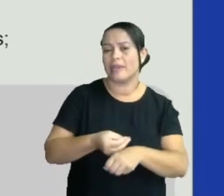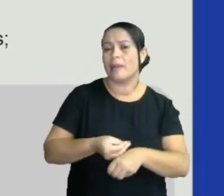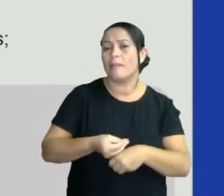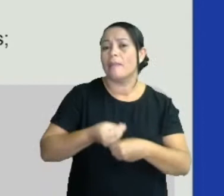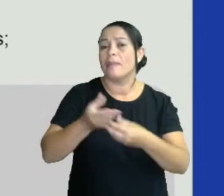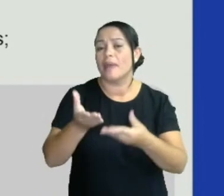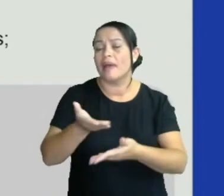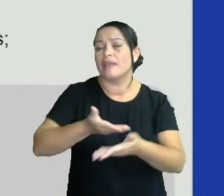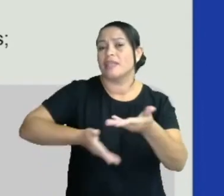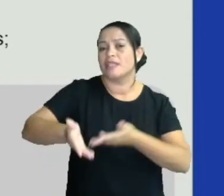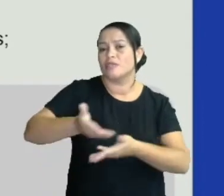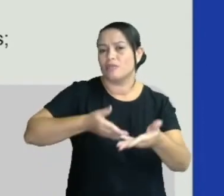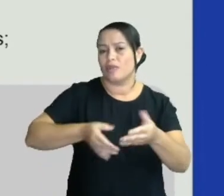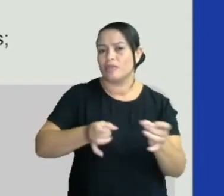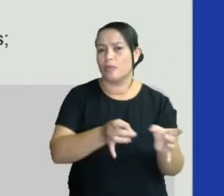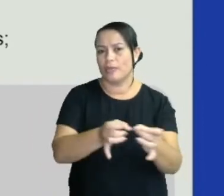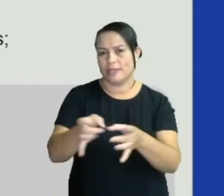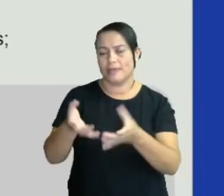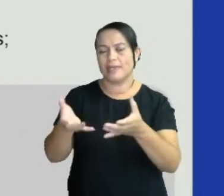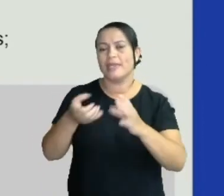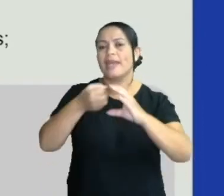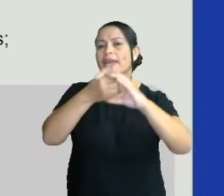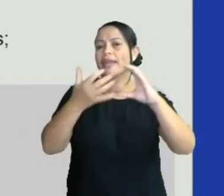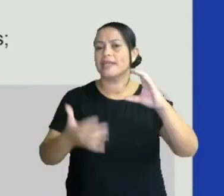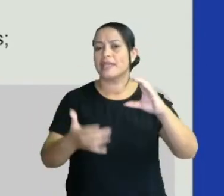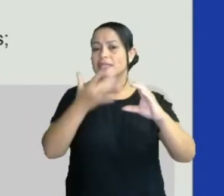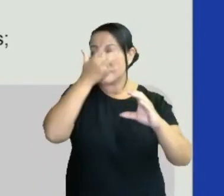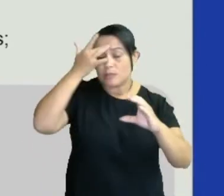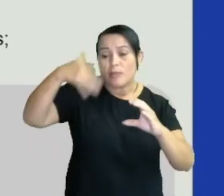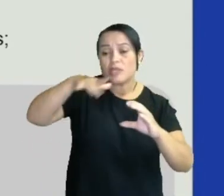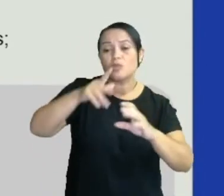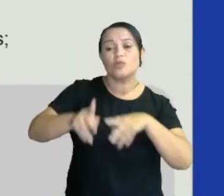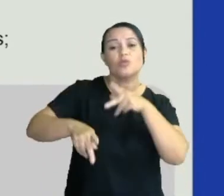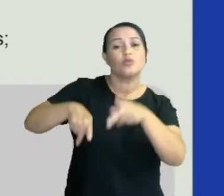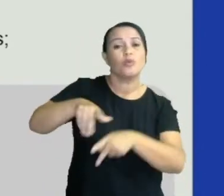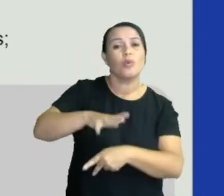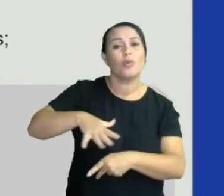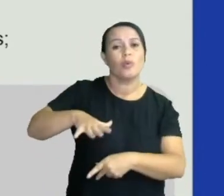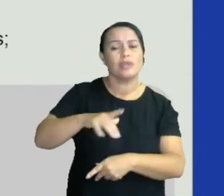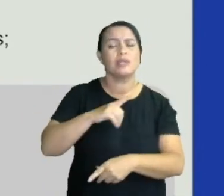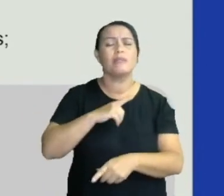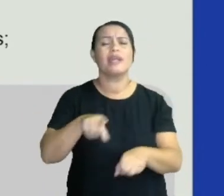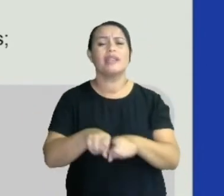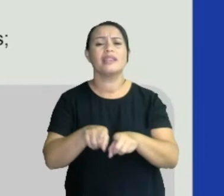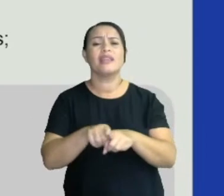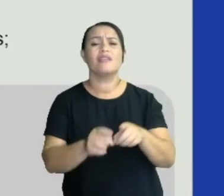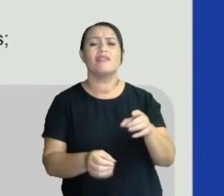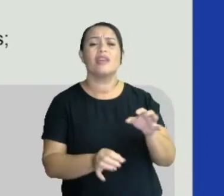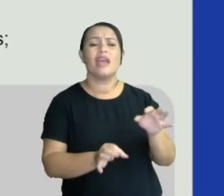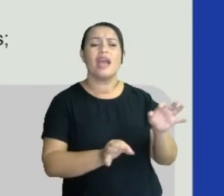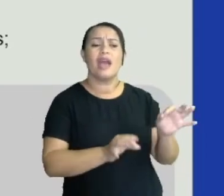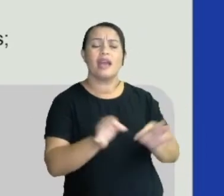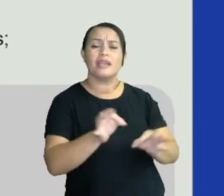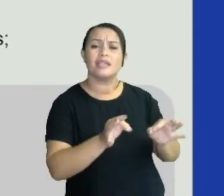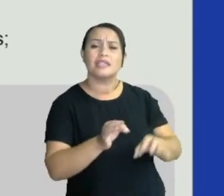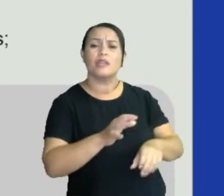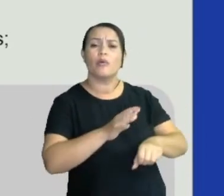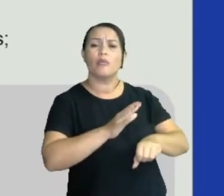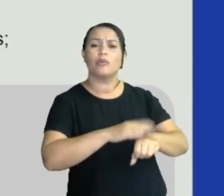iria caracterizar aqueles povos. Outra característica, a criação e manutenção de exércitos para